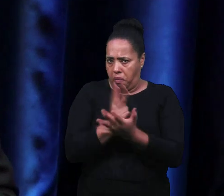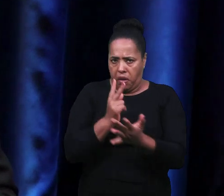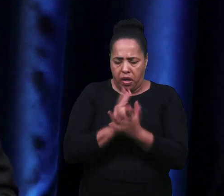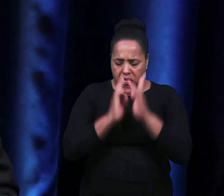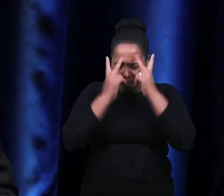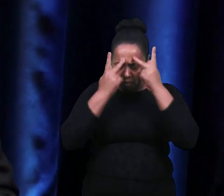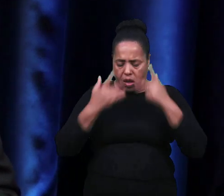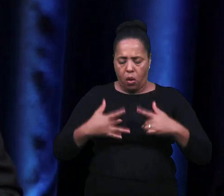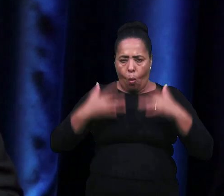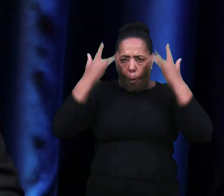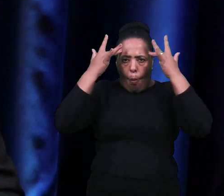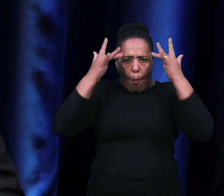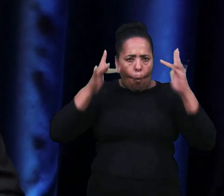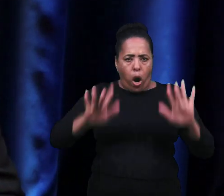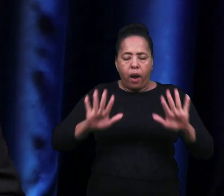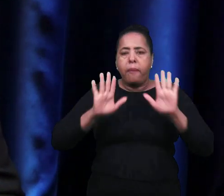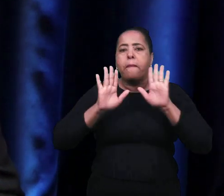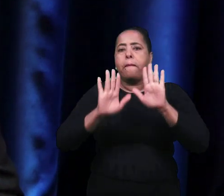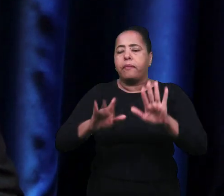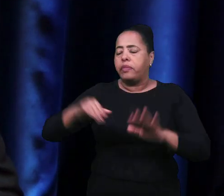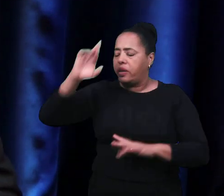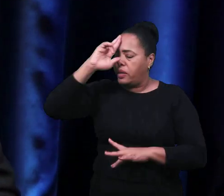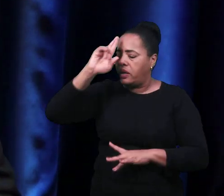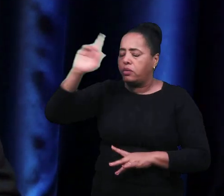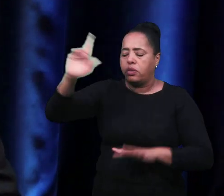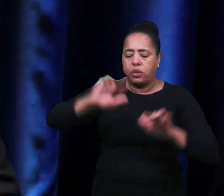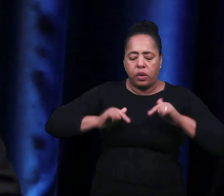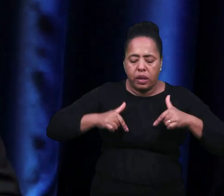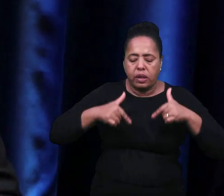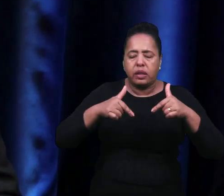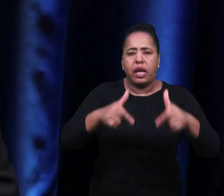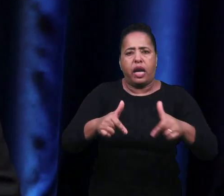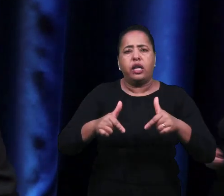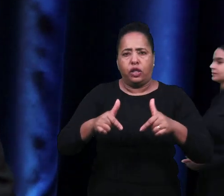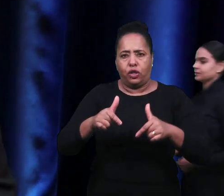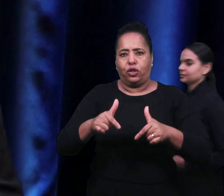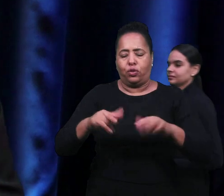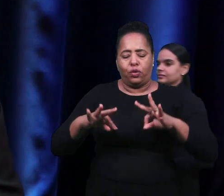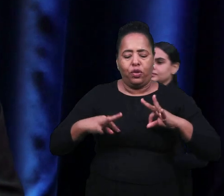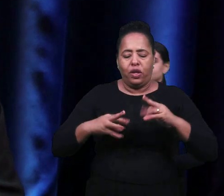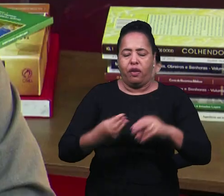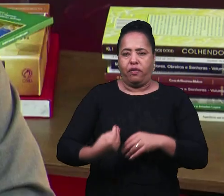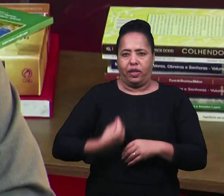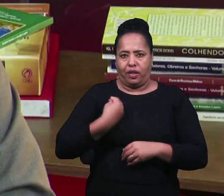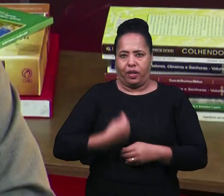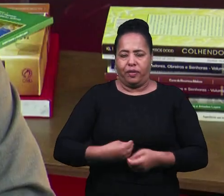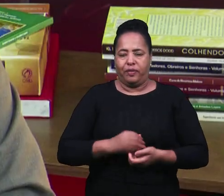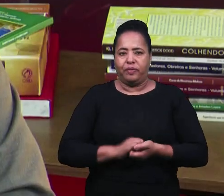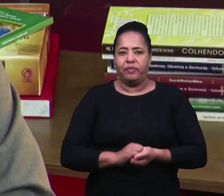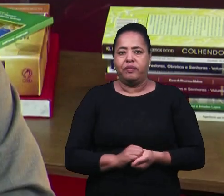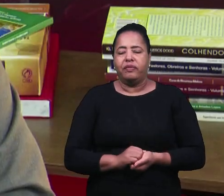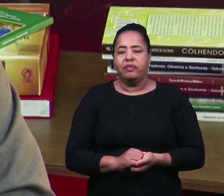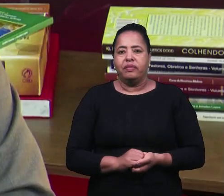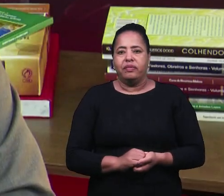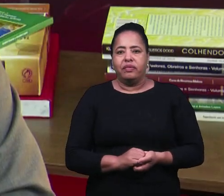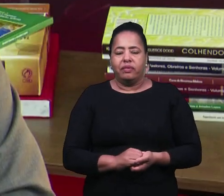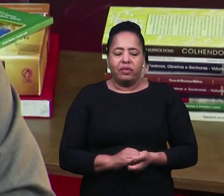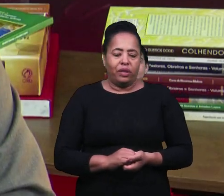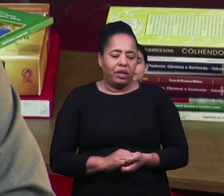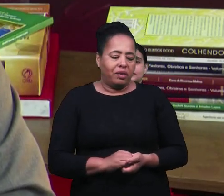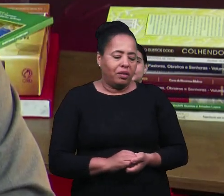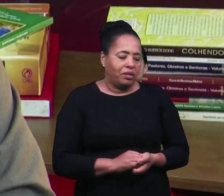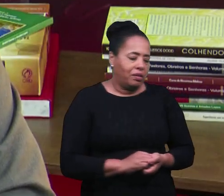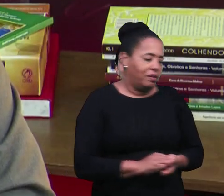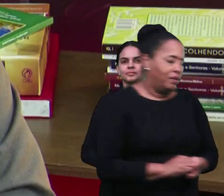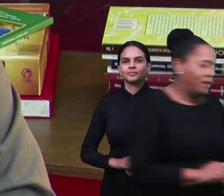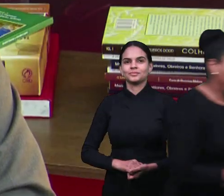não entende, mas o Senhor está trabalhando na sua perfeição. Glória a Deus, maravilha. Dando prosseguimento aqui, nós vamos